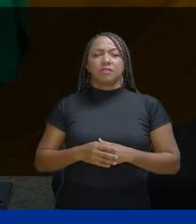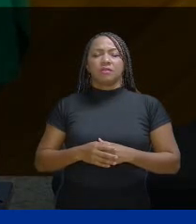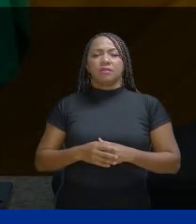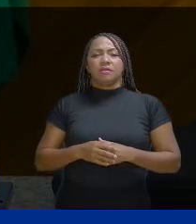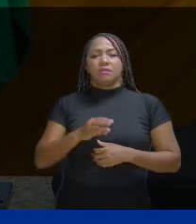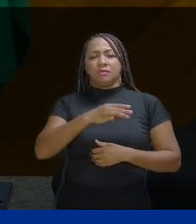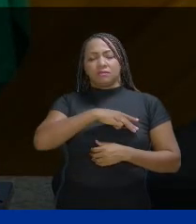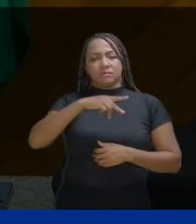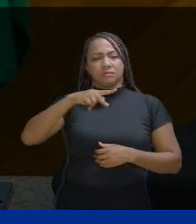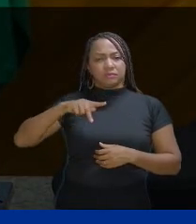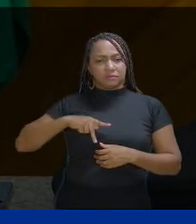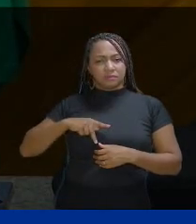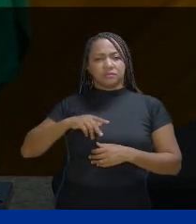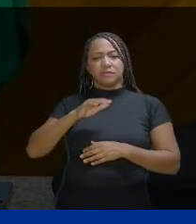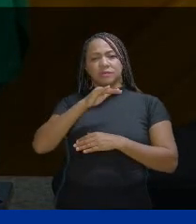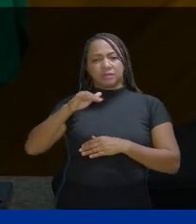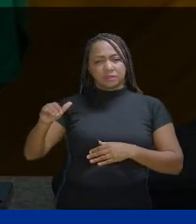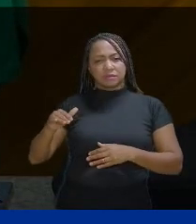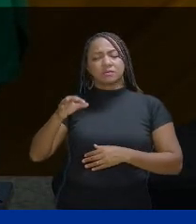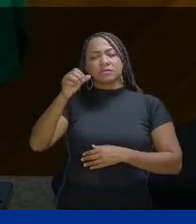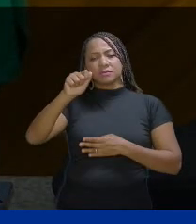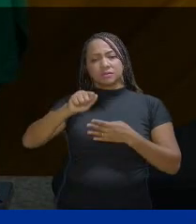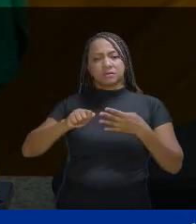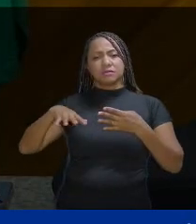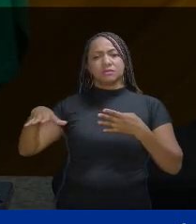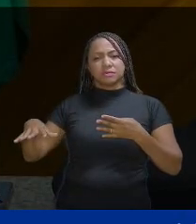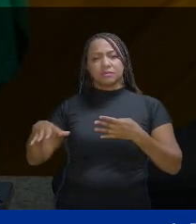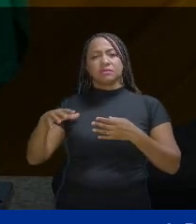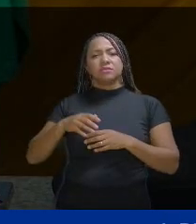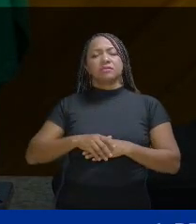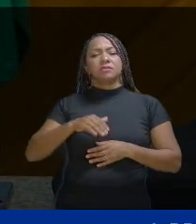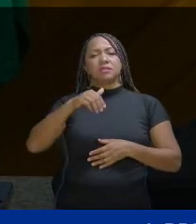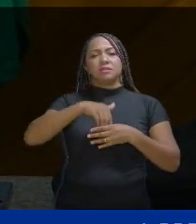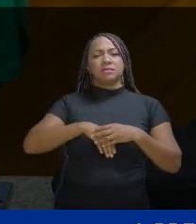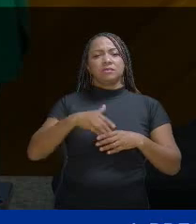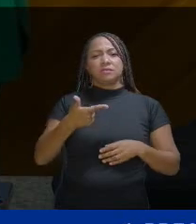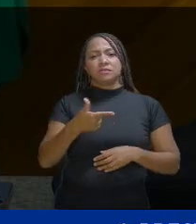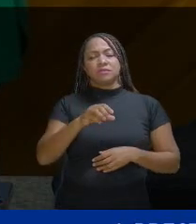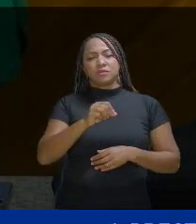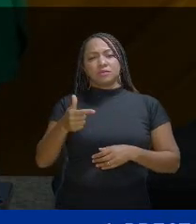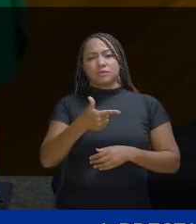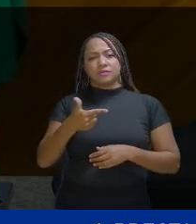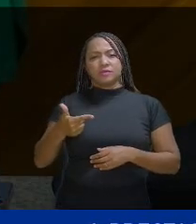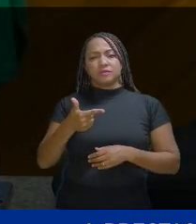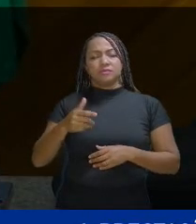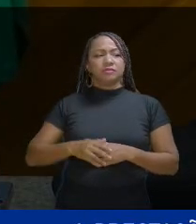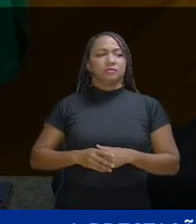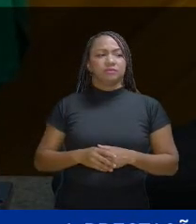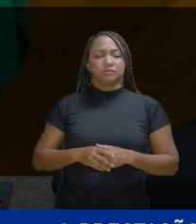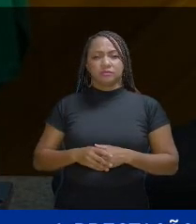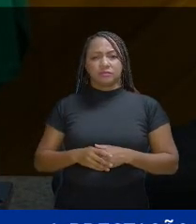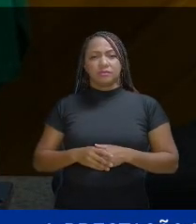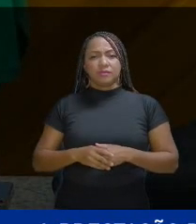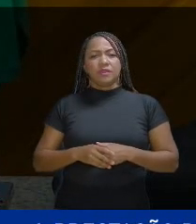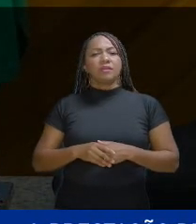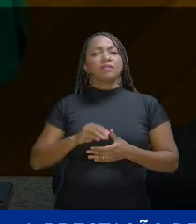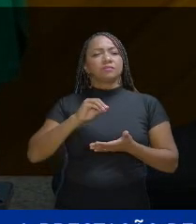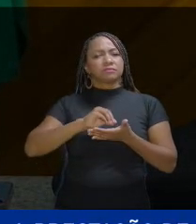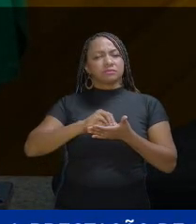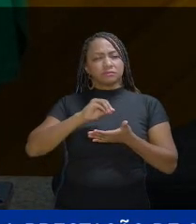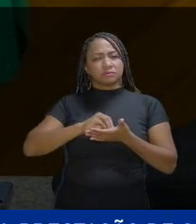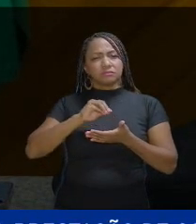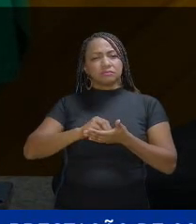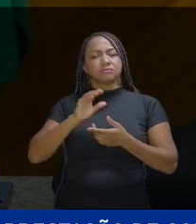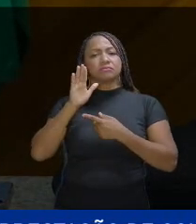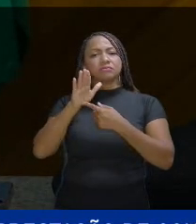houve a superação parcial da jurisprudência firmada nas eleições de 2022, segundo a qual a omissão de valores na prestação